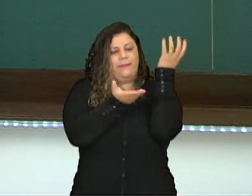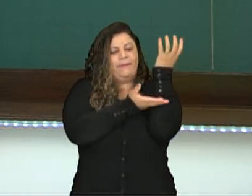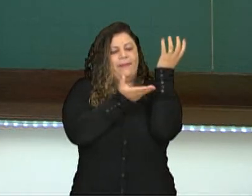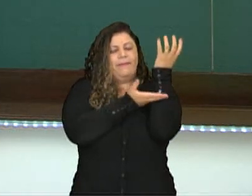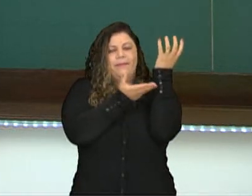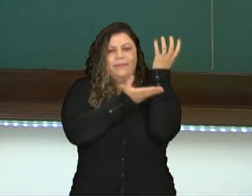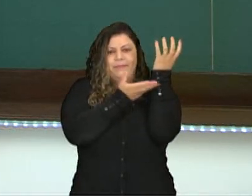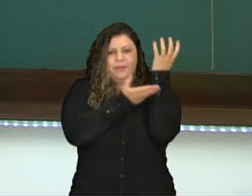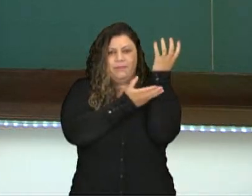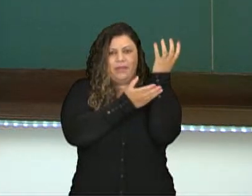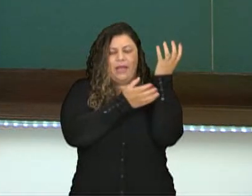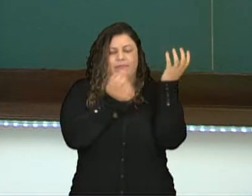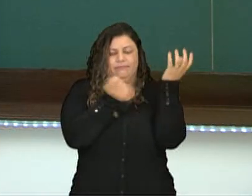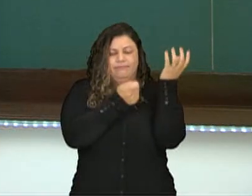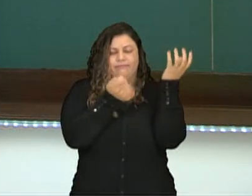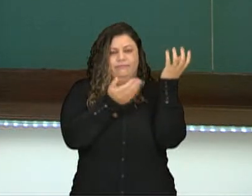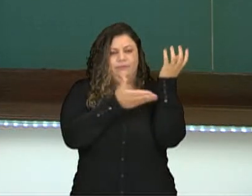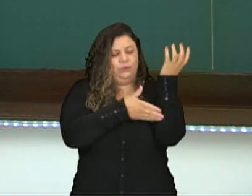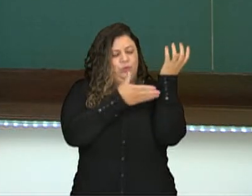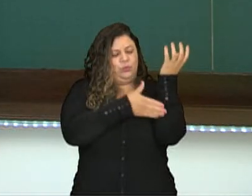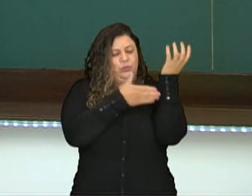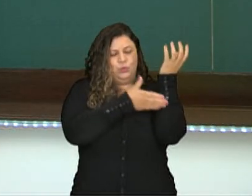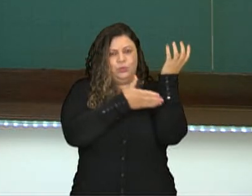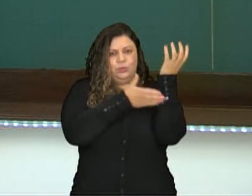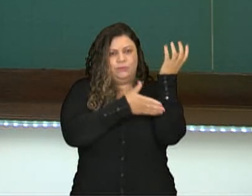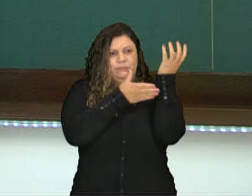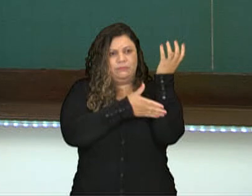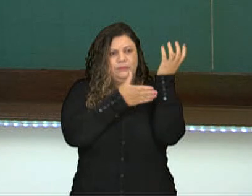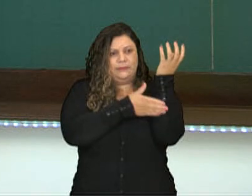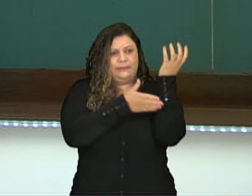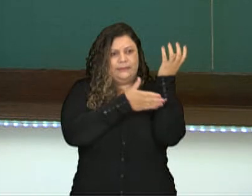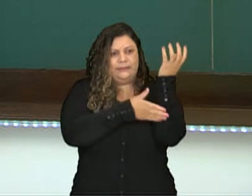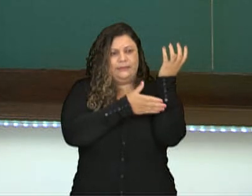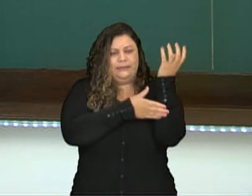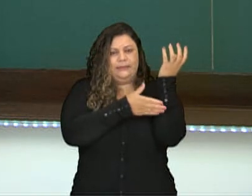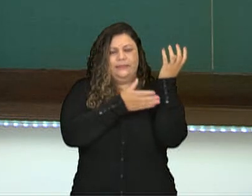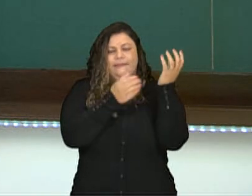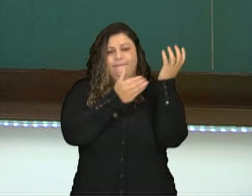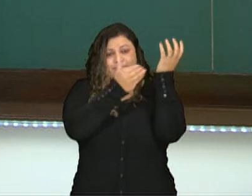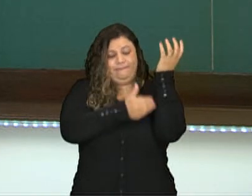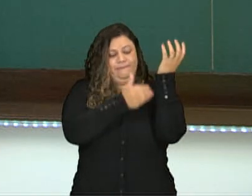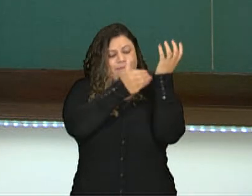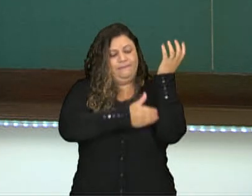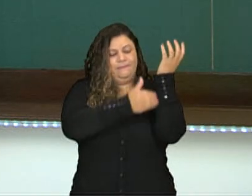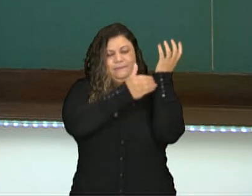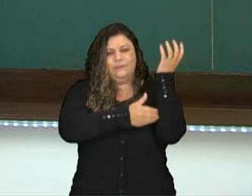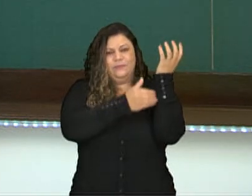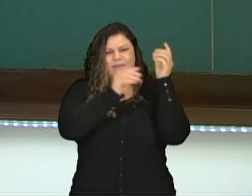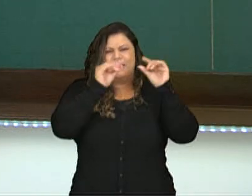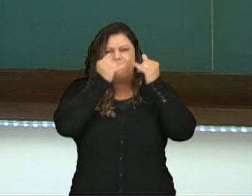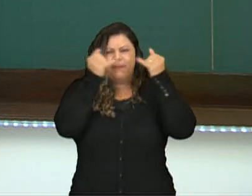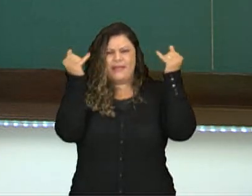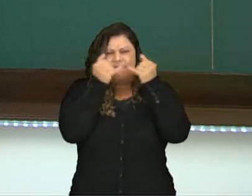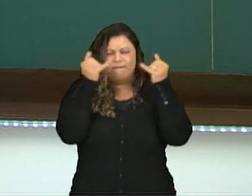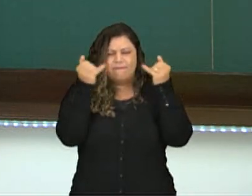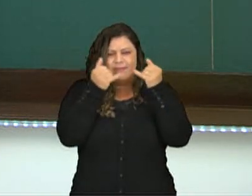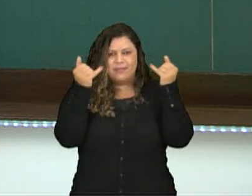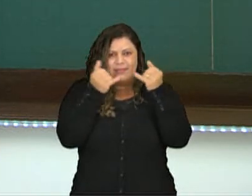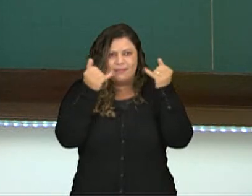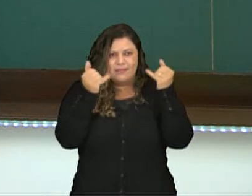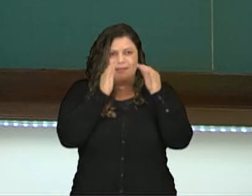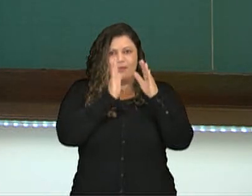o papel, né? Com um estilete, né? Com um filete cortavam em filetes bem fininho,